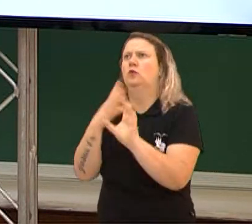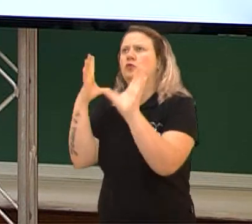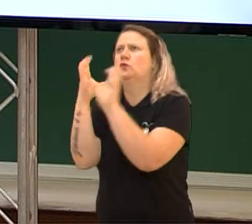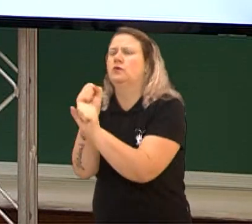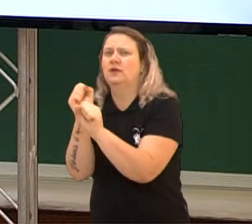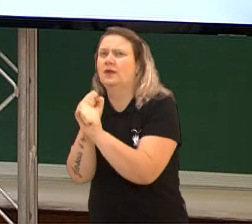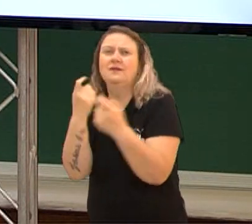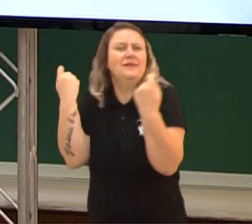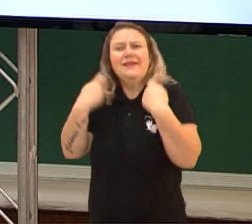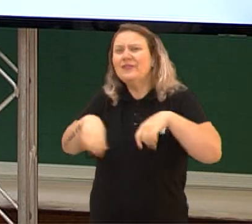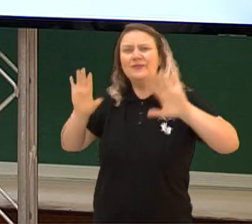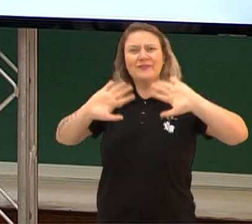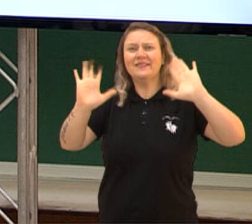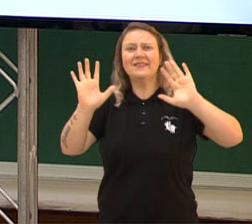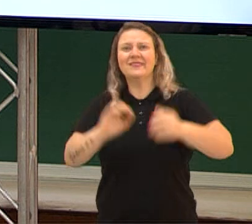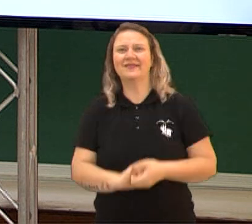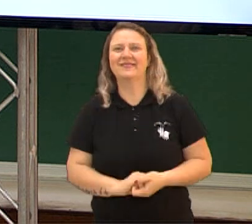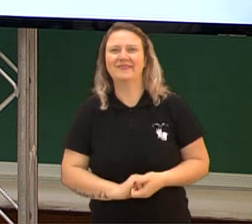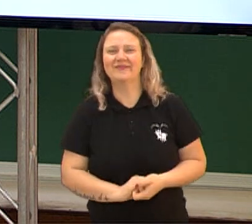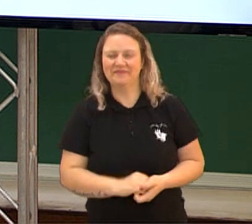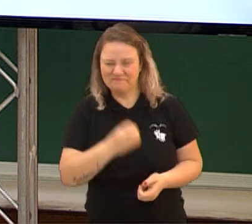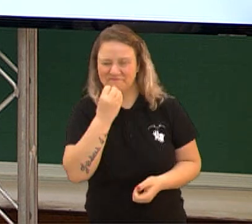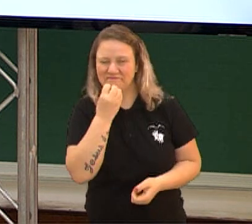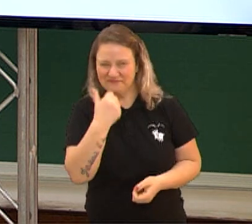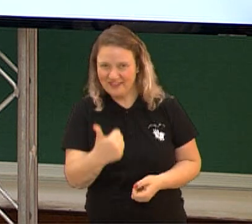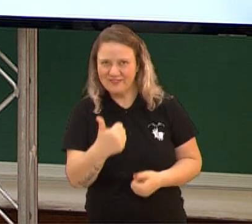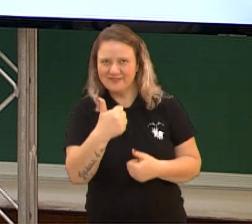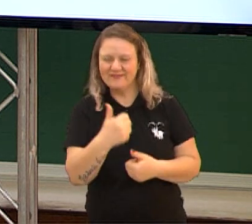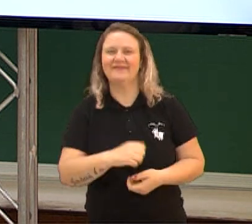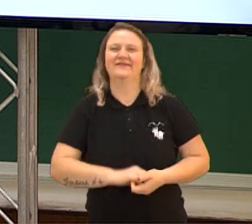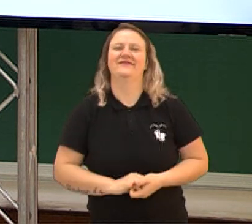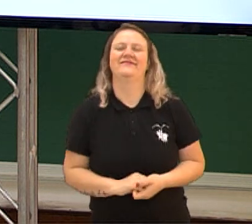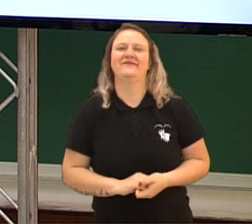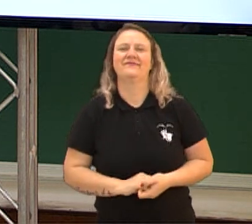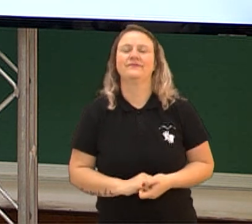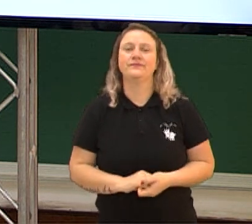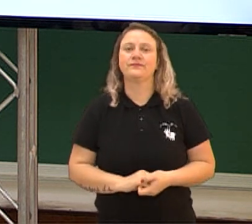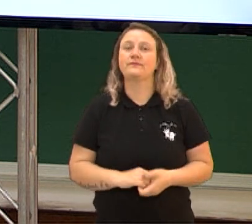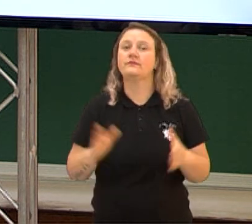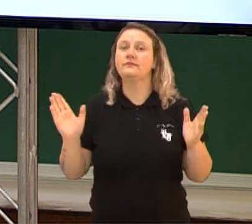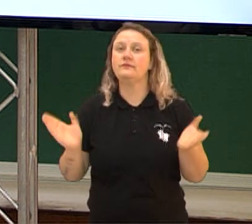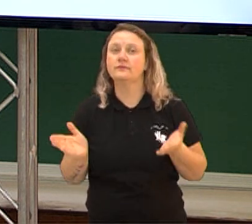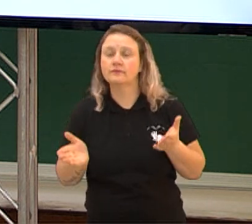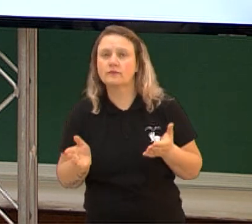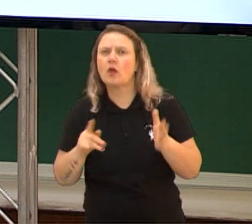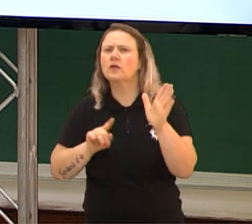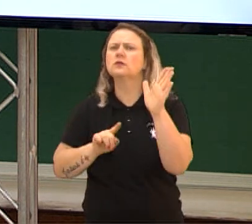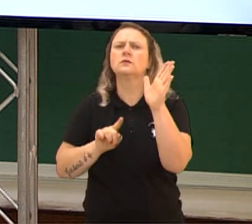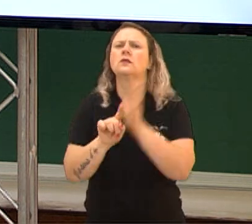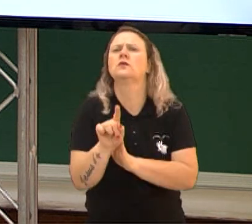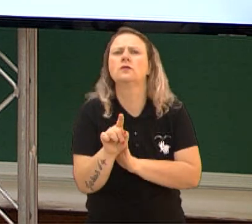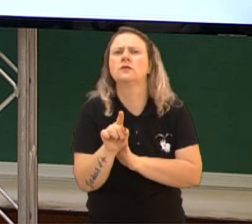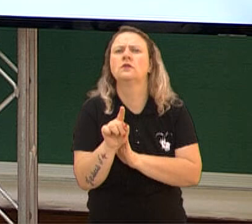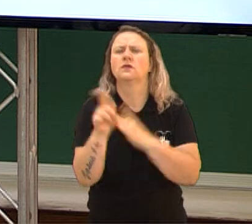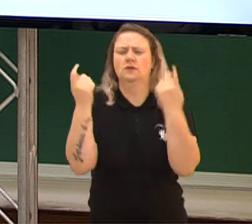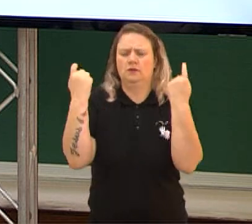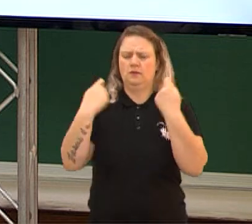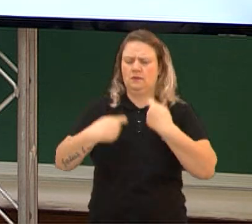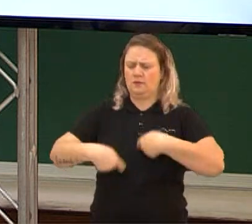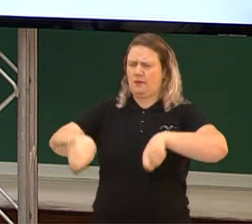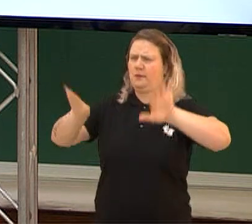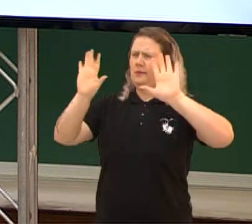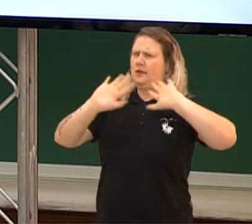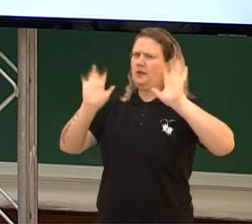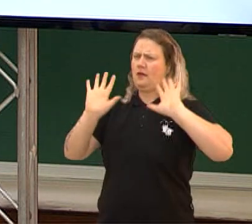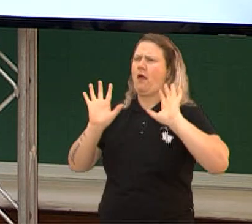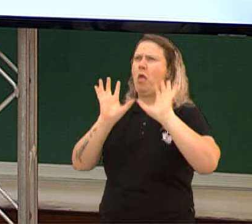Não. Tudo bem, pessoal? Ok? Então, beleza. Quando ele fizer esse tipo de pergunta, não tem necessidade de você